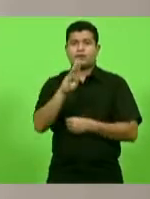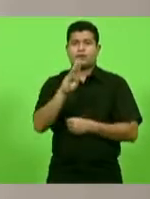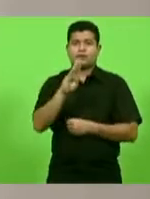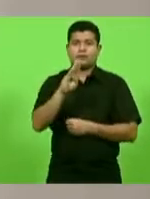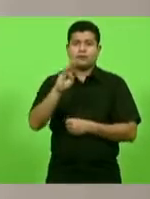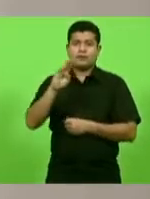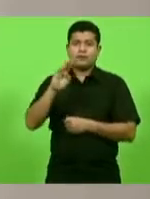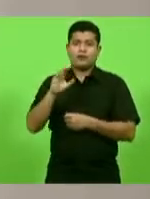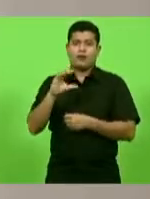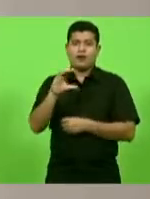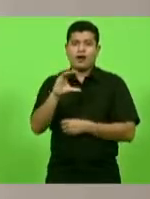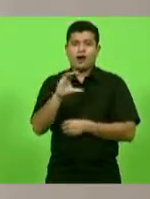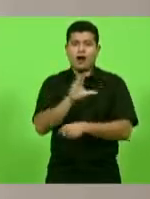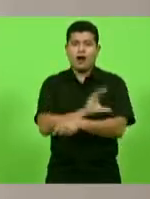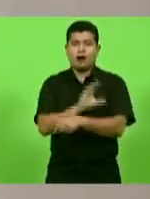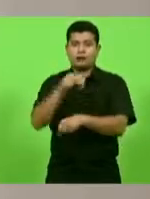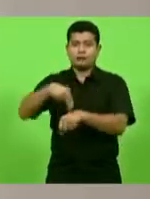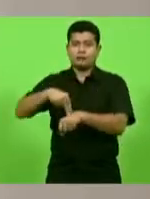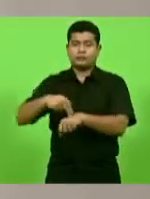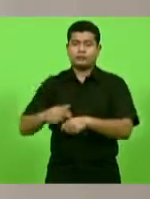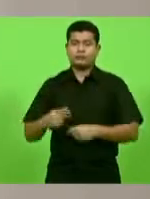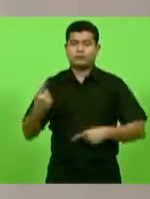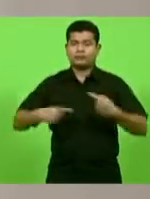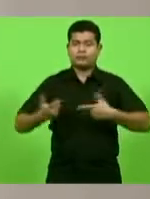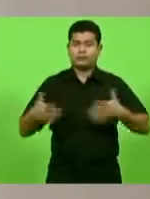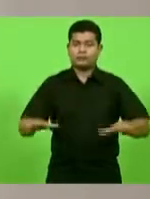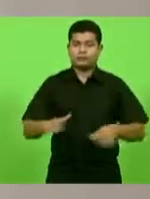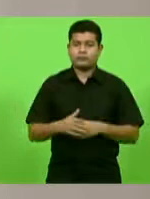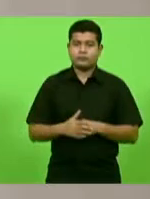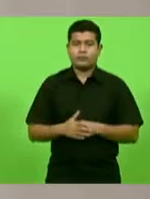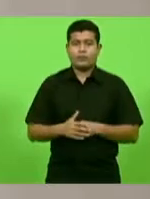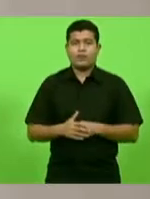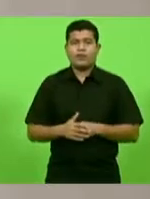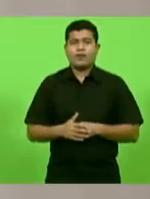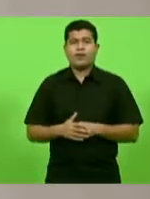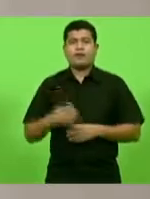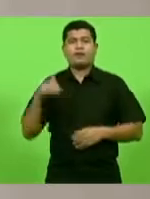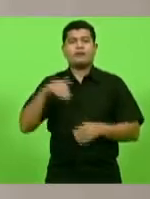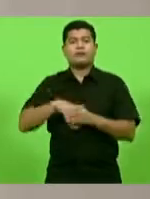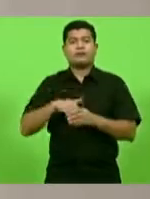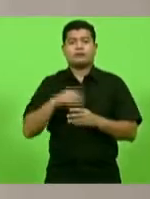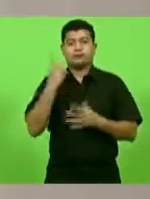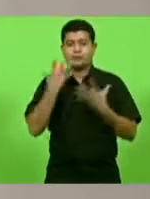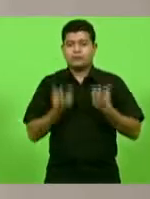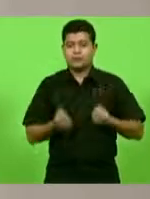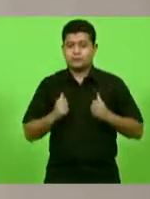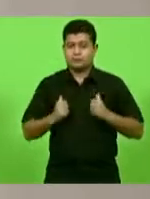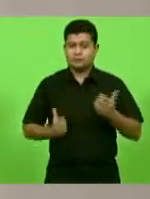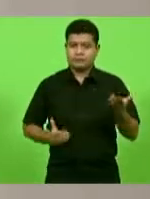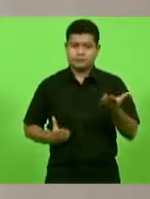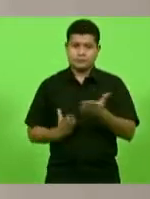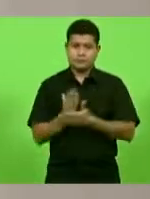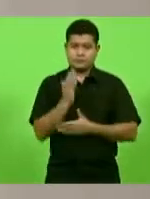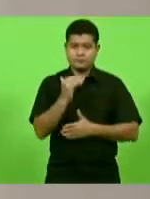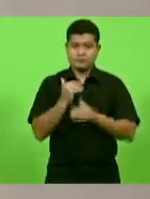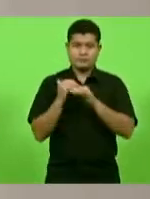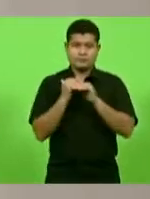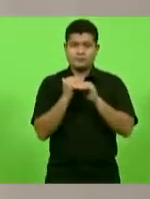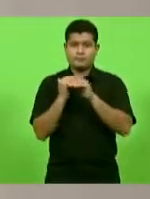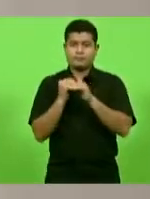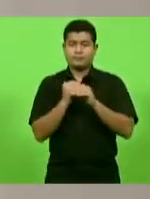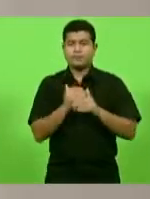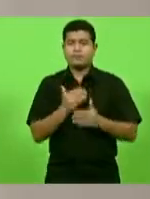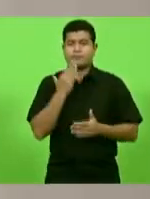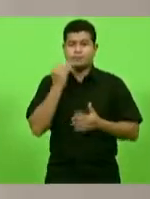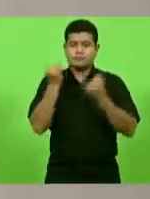Campos Novos, em discussão. Não havendo quem queira discutir, em votação. Deputados que aprovam, permaneçam como se encontra. Aprovado por